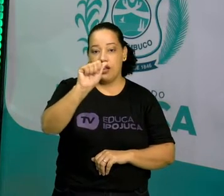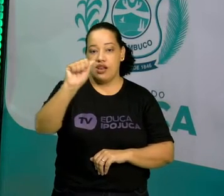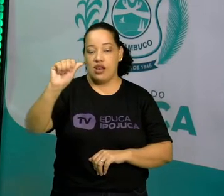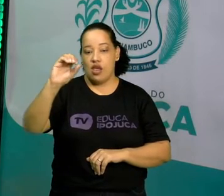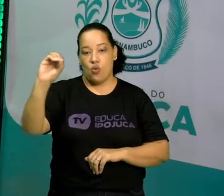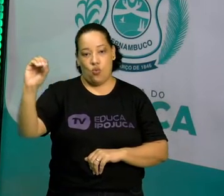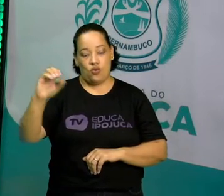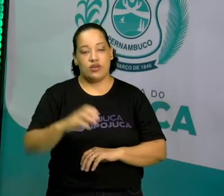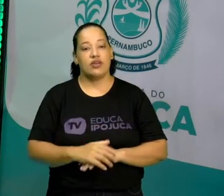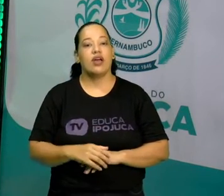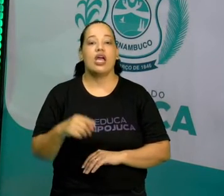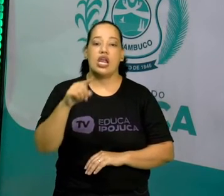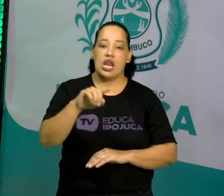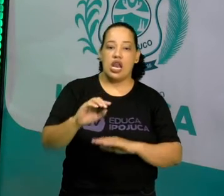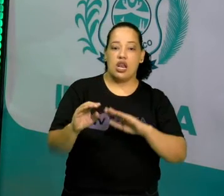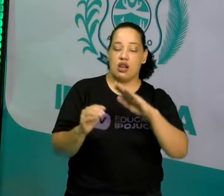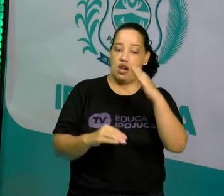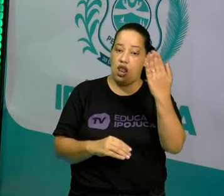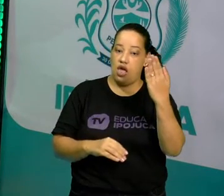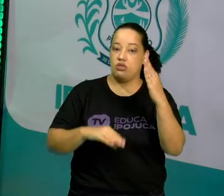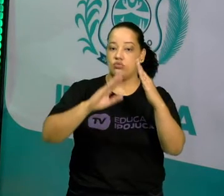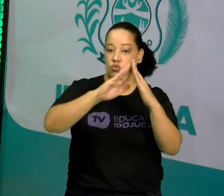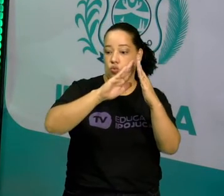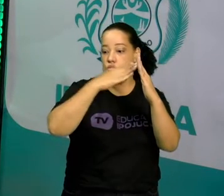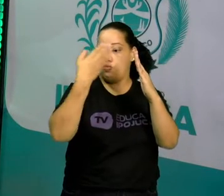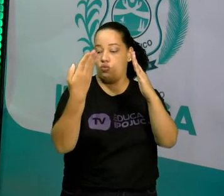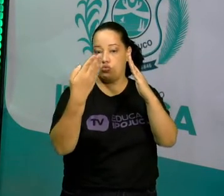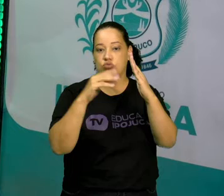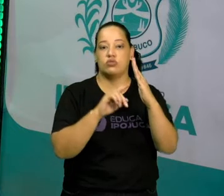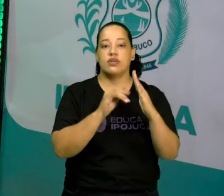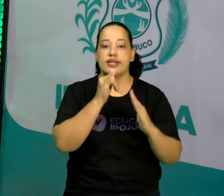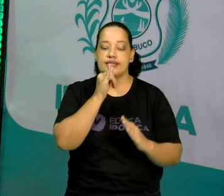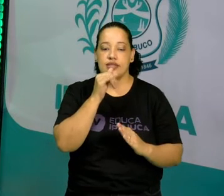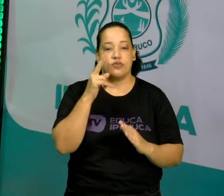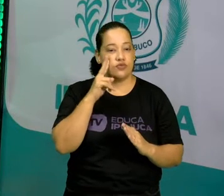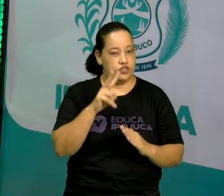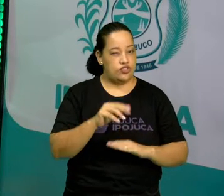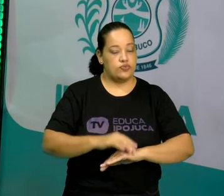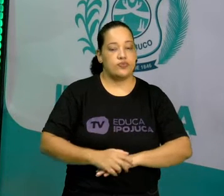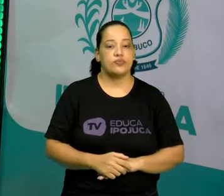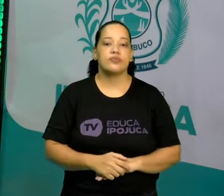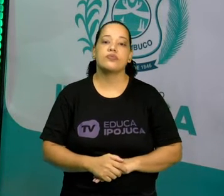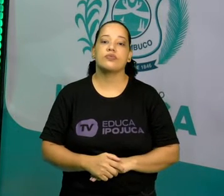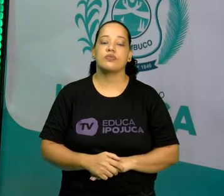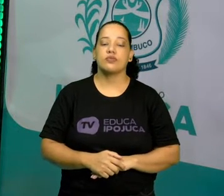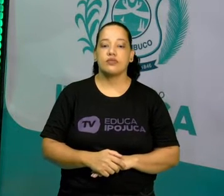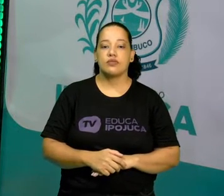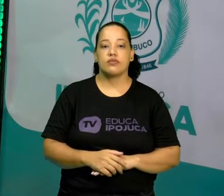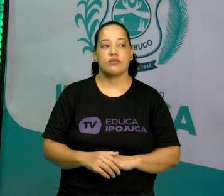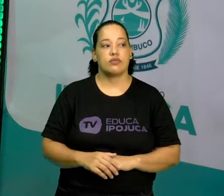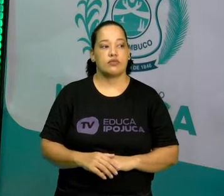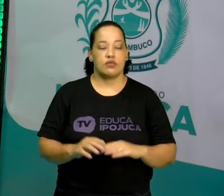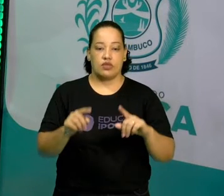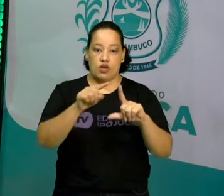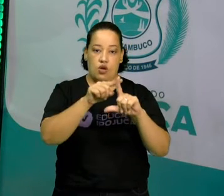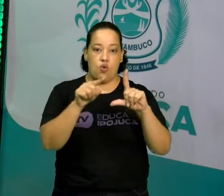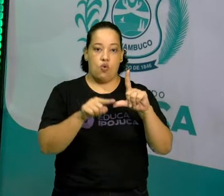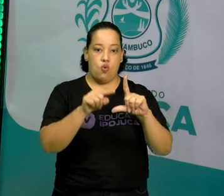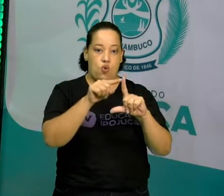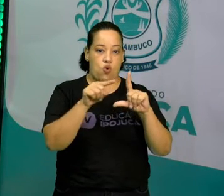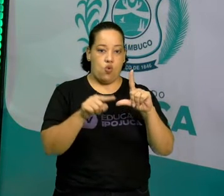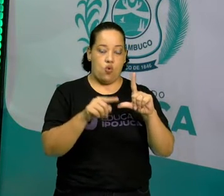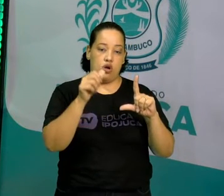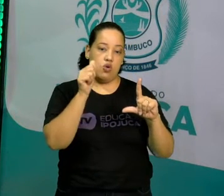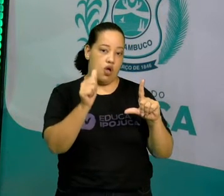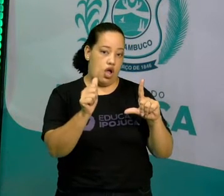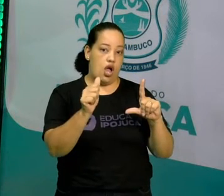ângulo e ângulo oposto. Note comigo, acompanhe. O ângulo A, que mede